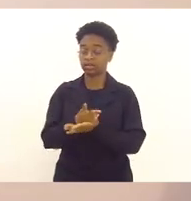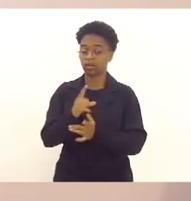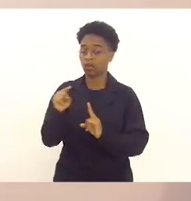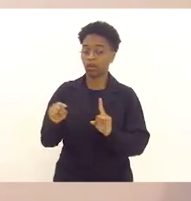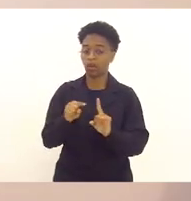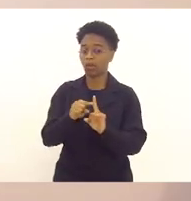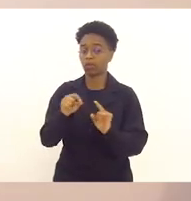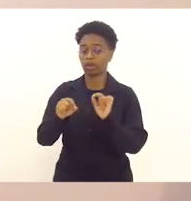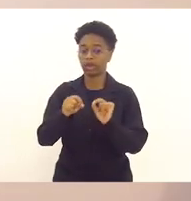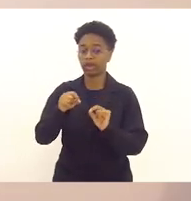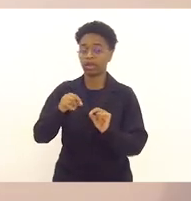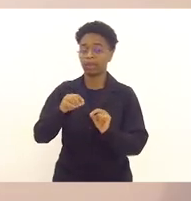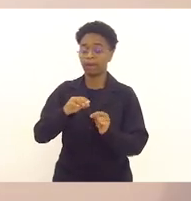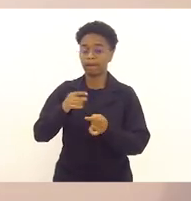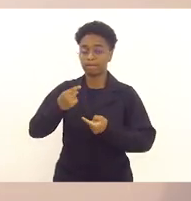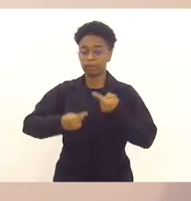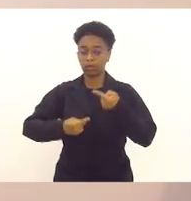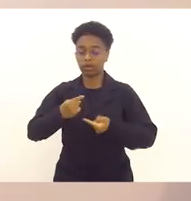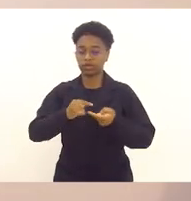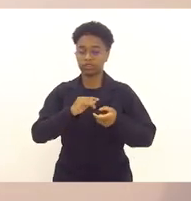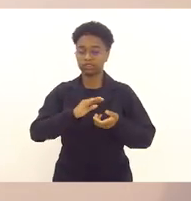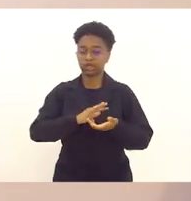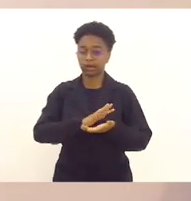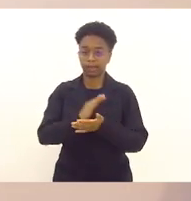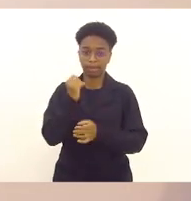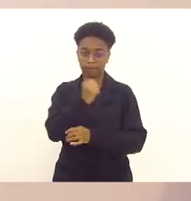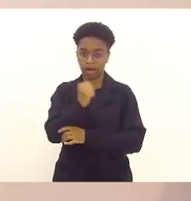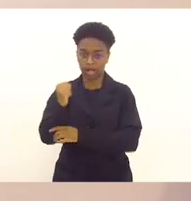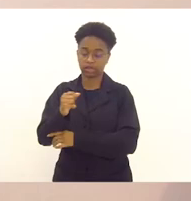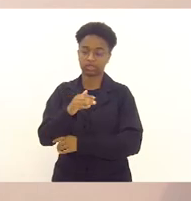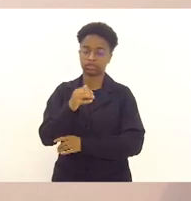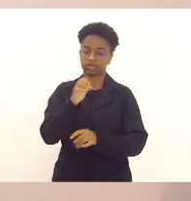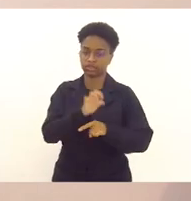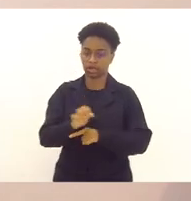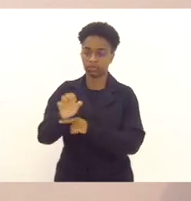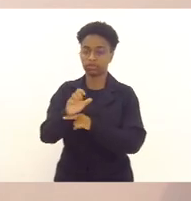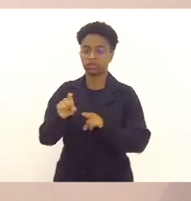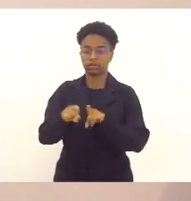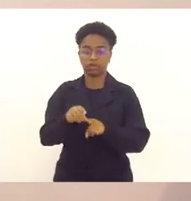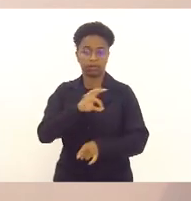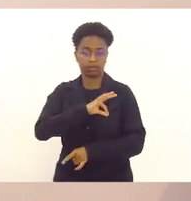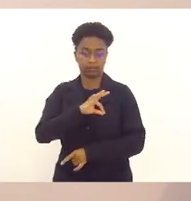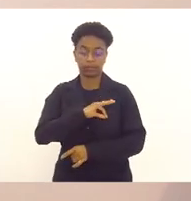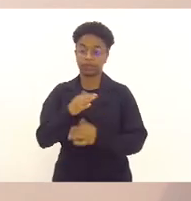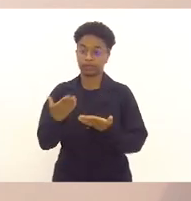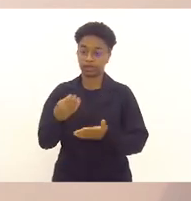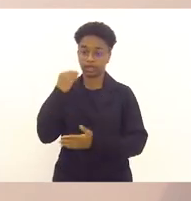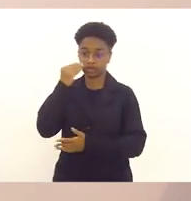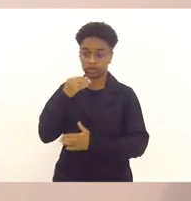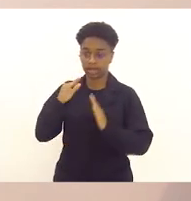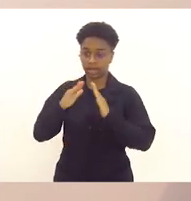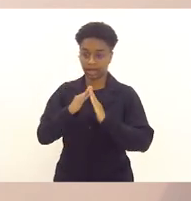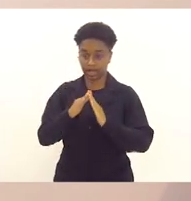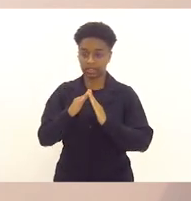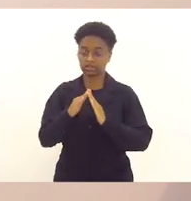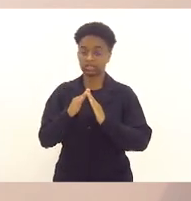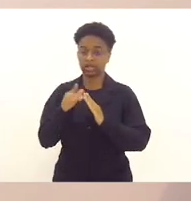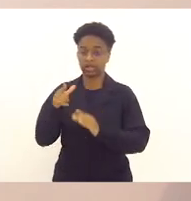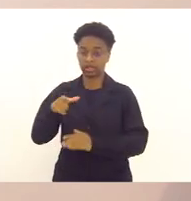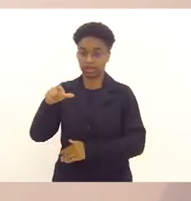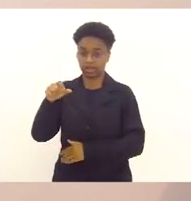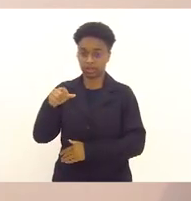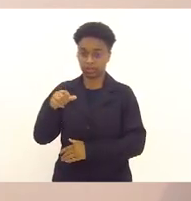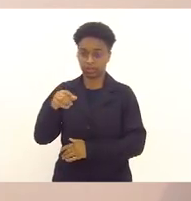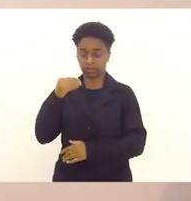do da necropolítica de estado e violência policial na experiência da casa da Resistência alérgica que a gente tem apenas um ano e